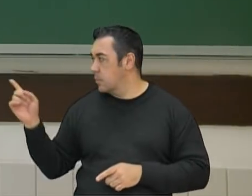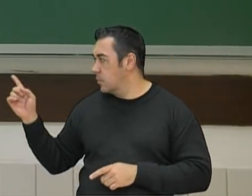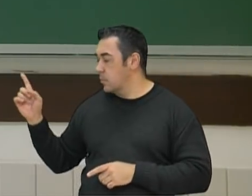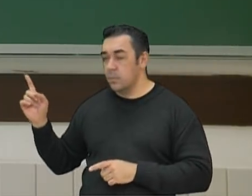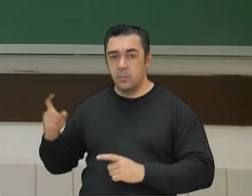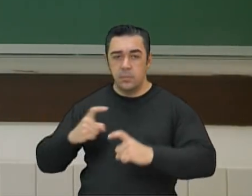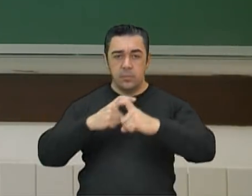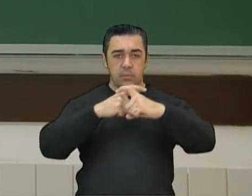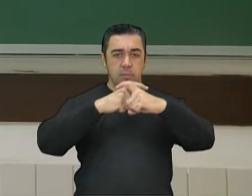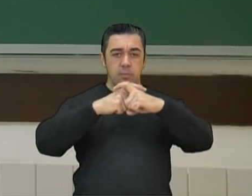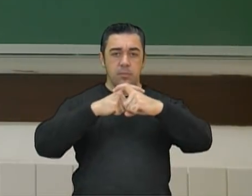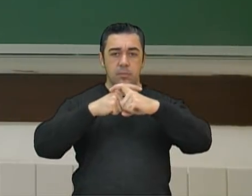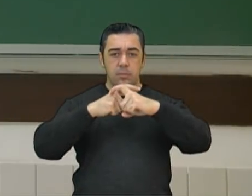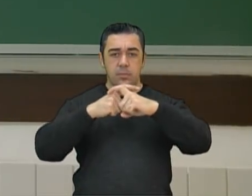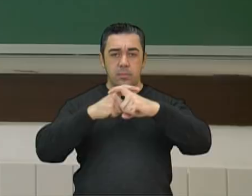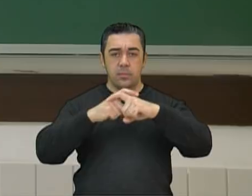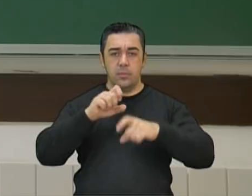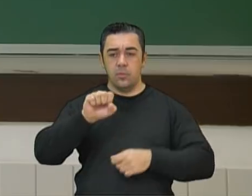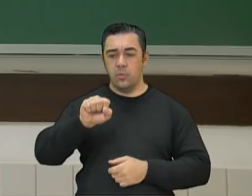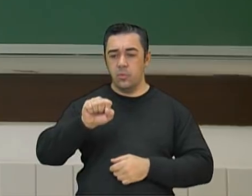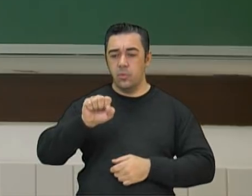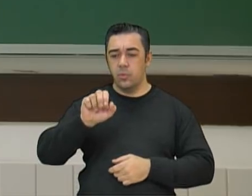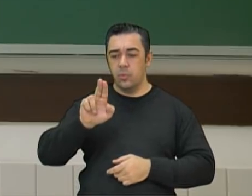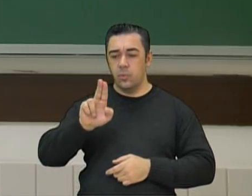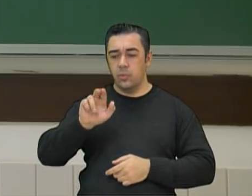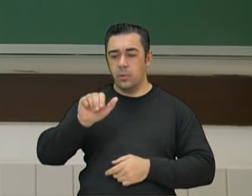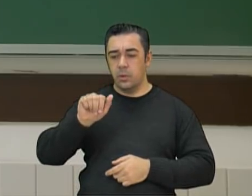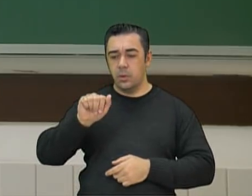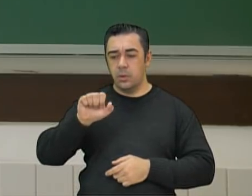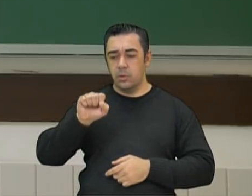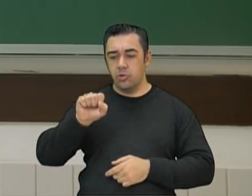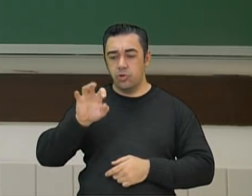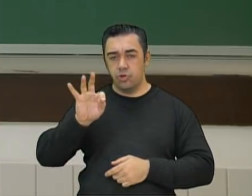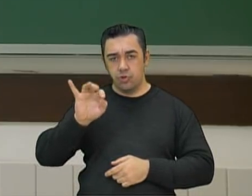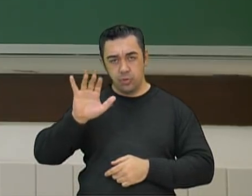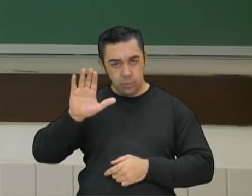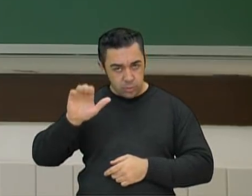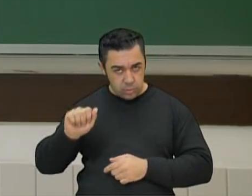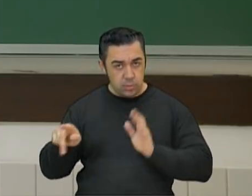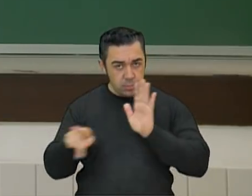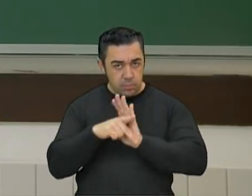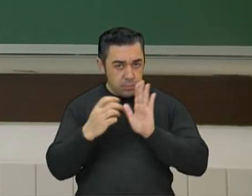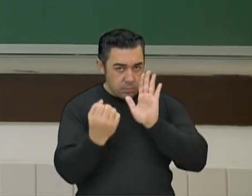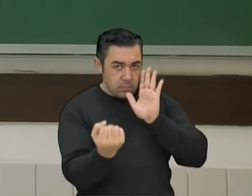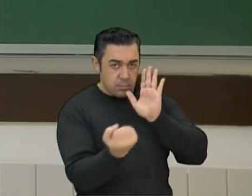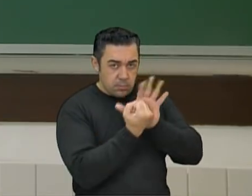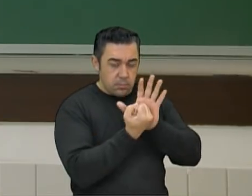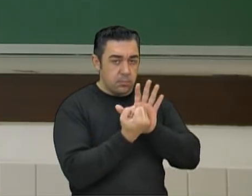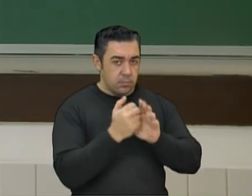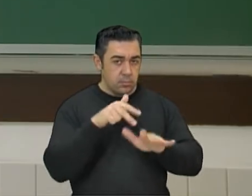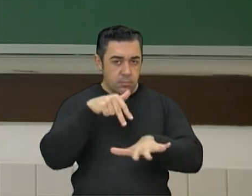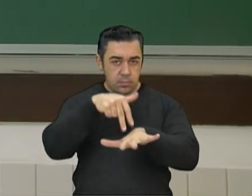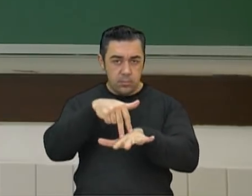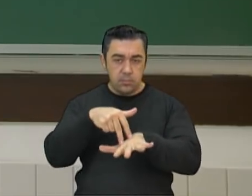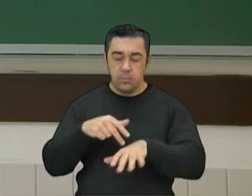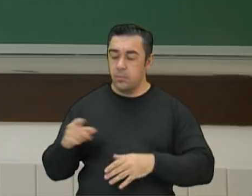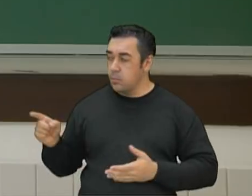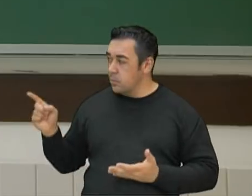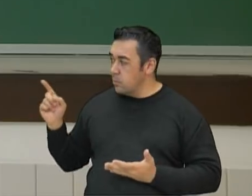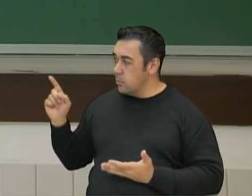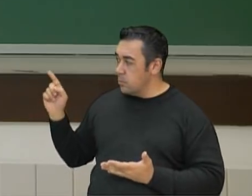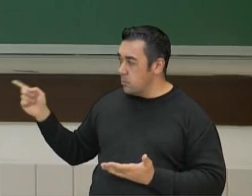cruz suástica, símbolo do partido. Então, do teu lado direito, o símbolo